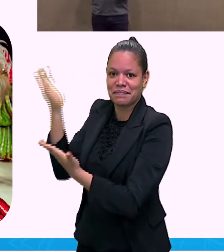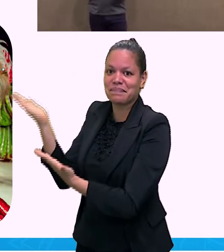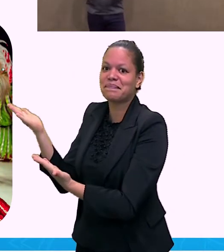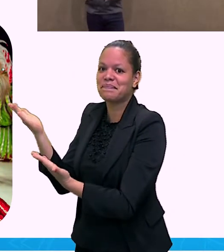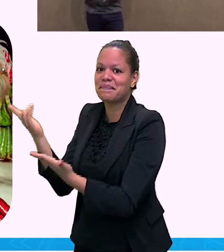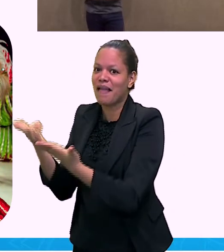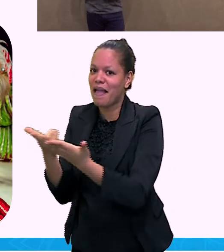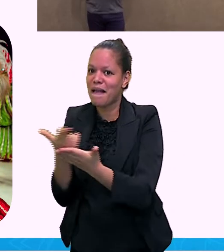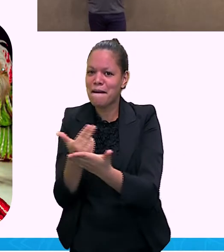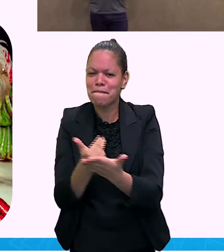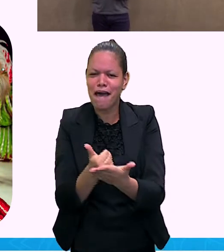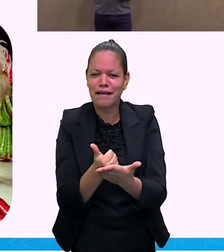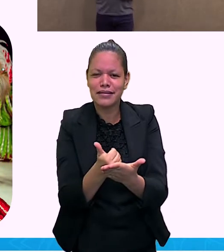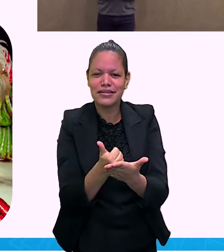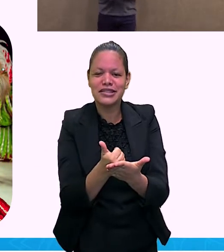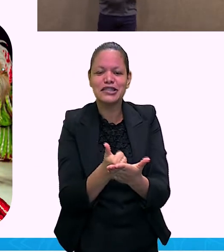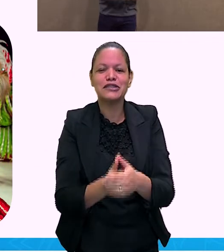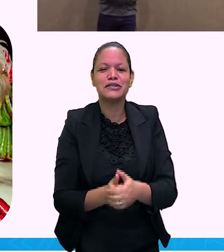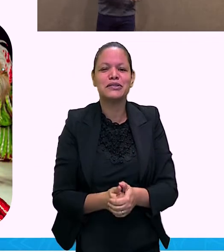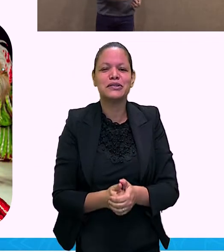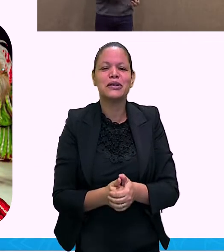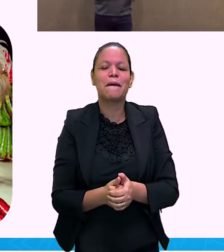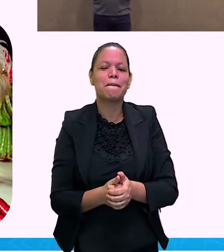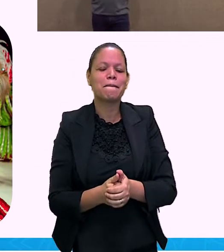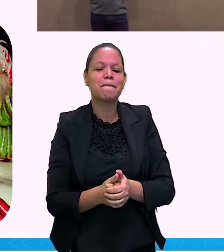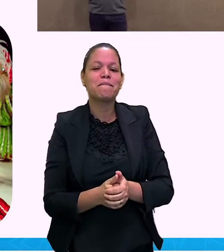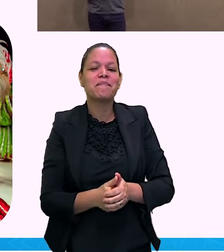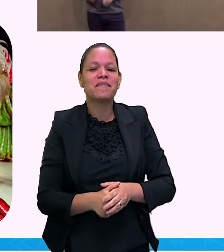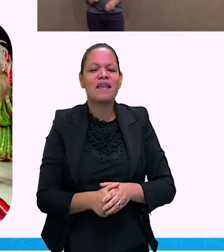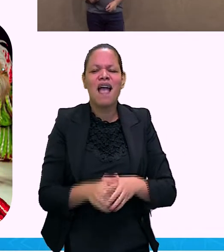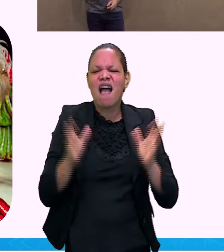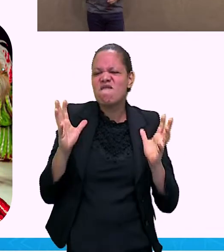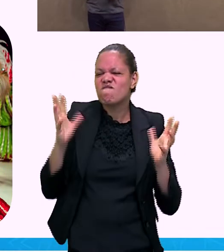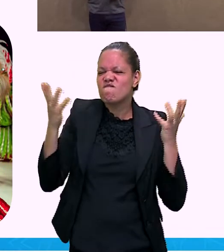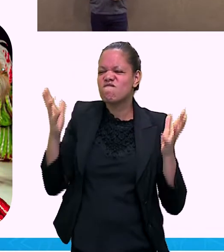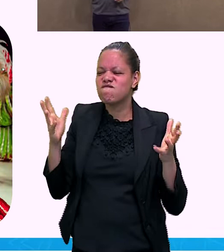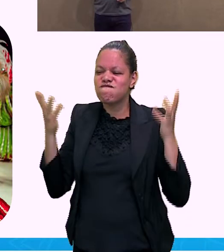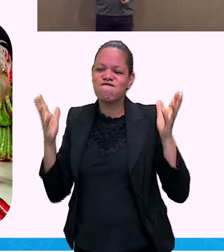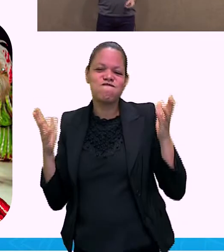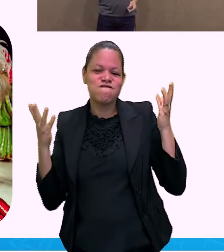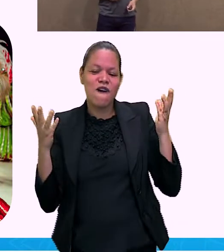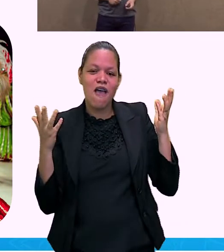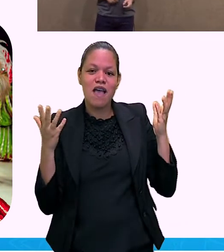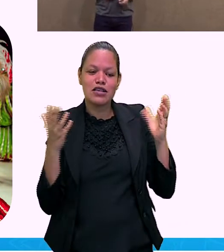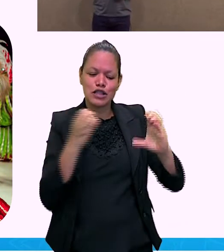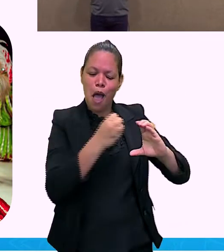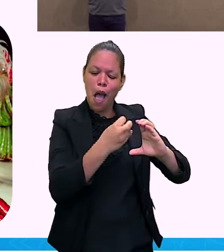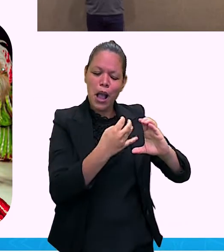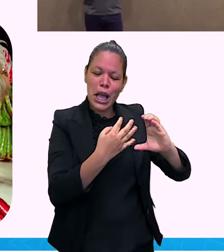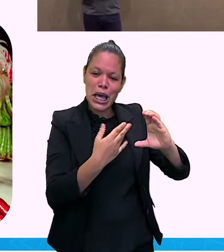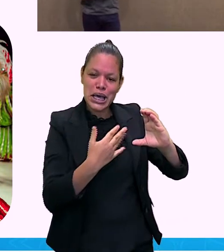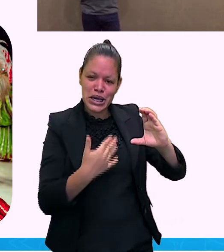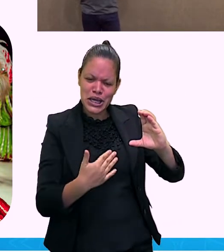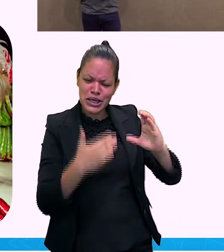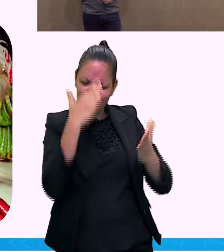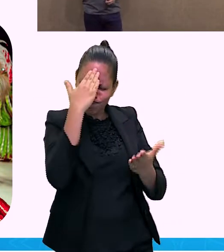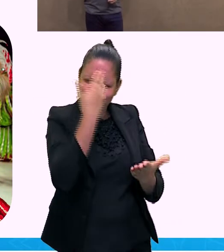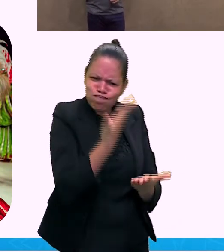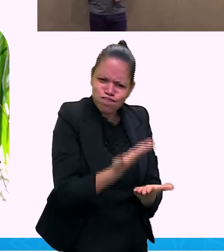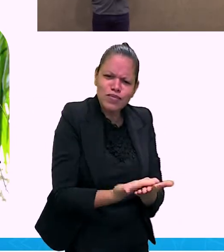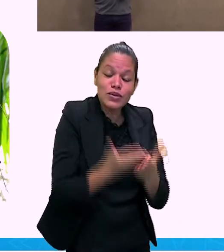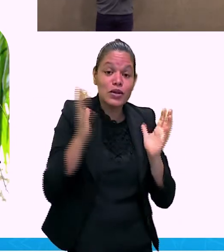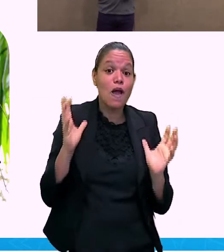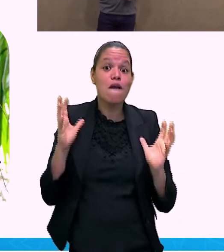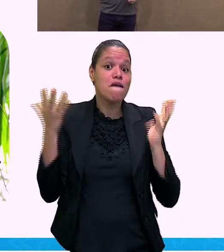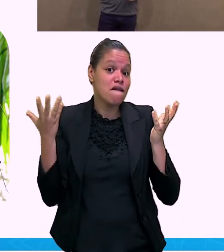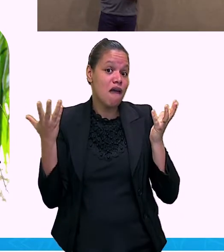mais festiva. Então, a região do norte traz consigo todas essas características e crenças e festas